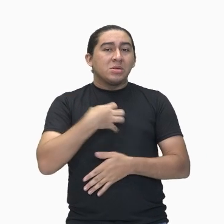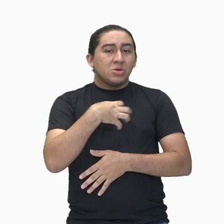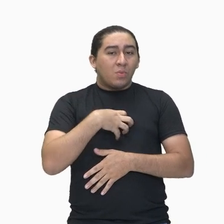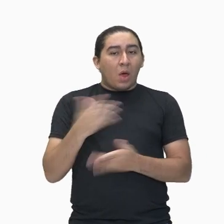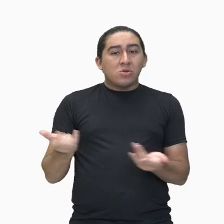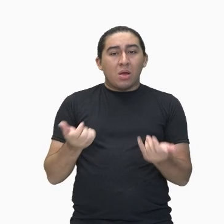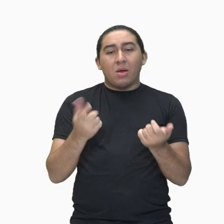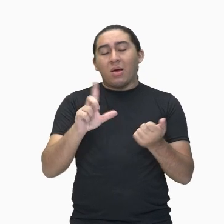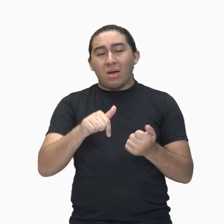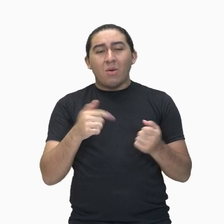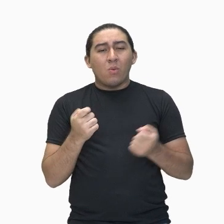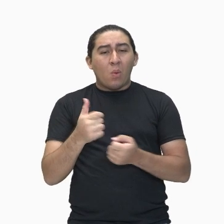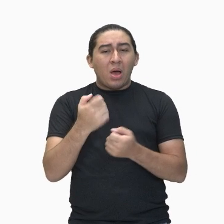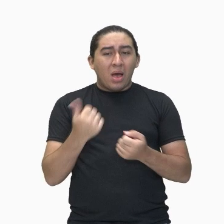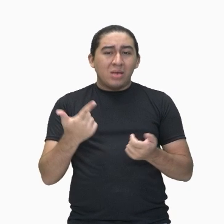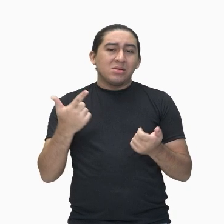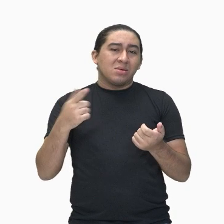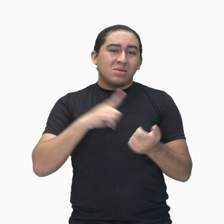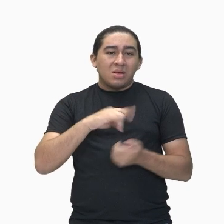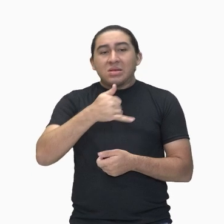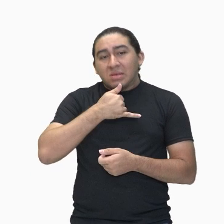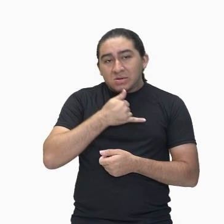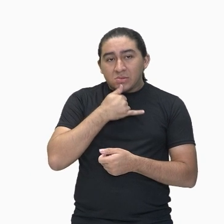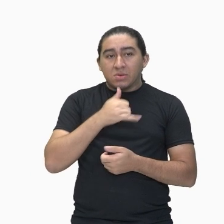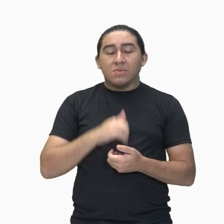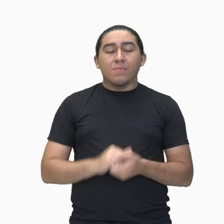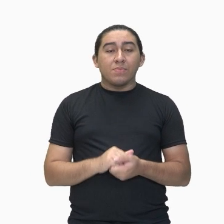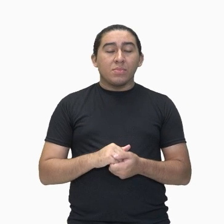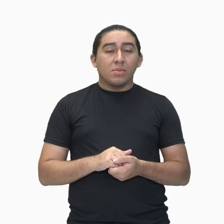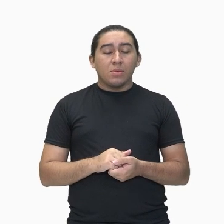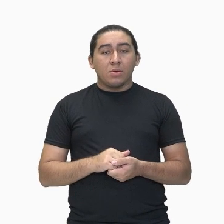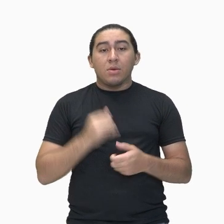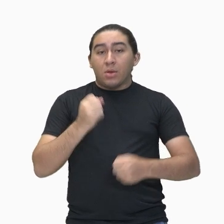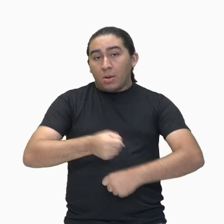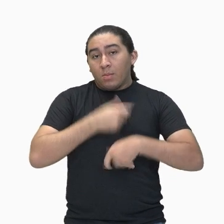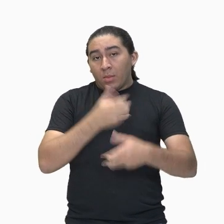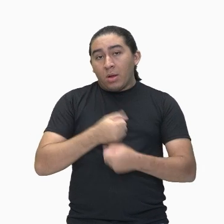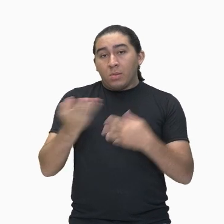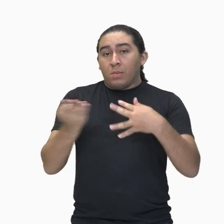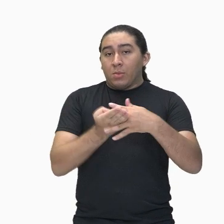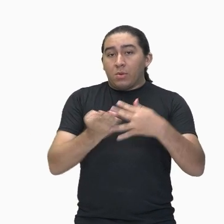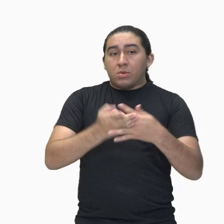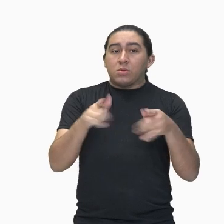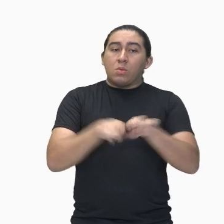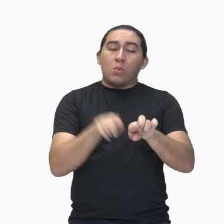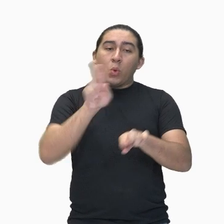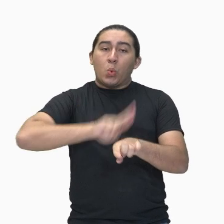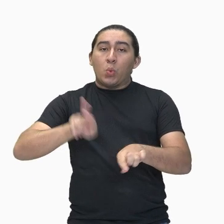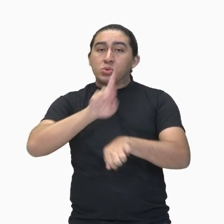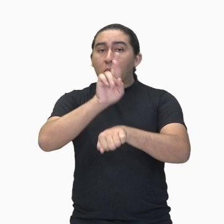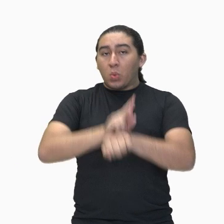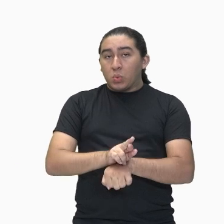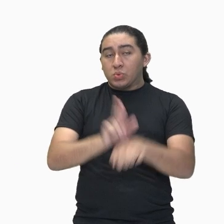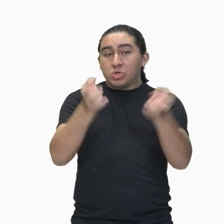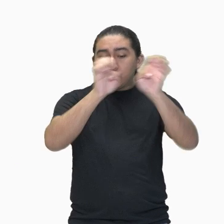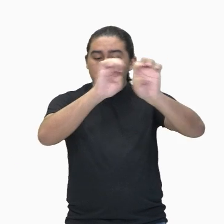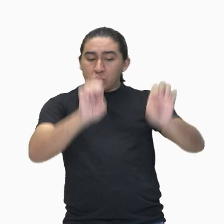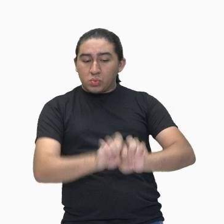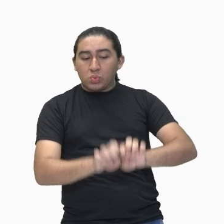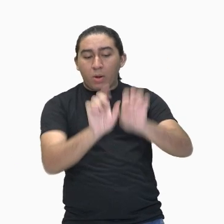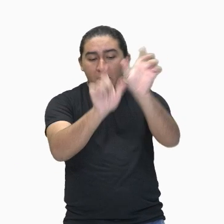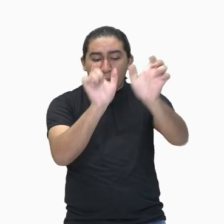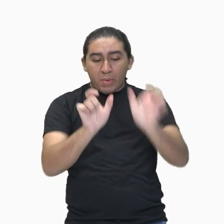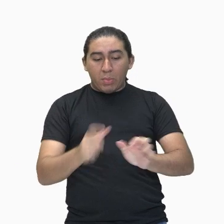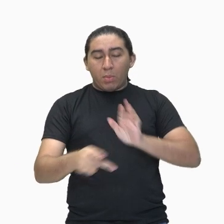um quase lamento. Como poeta barroco, fez uso constante dos recursos estéticos reveladores